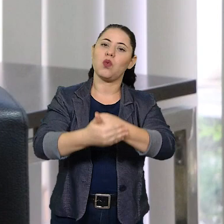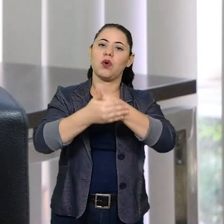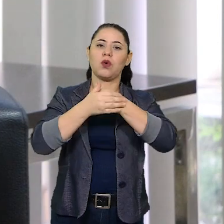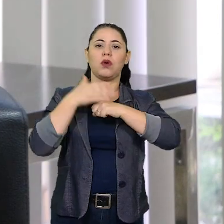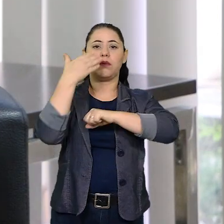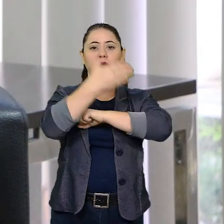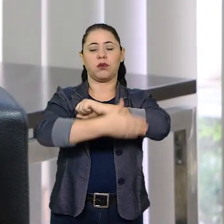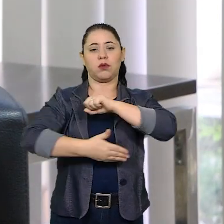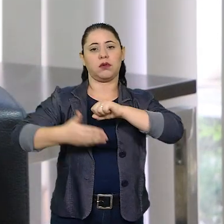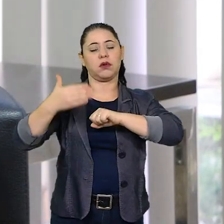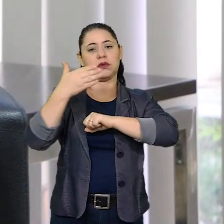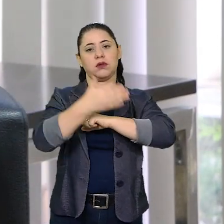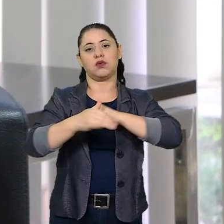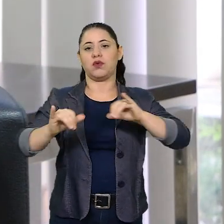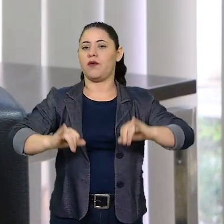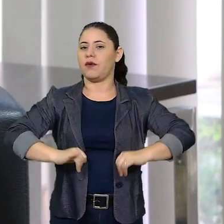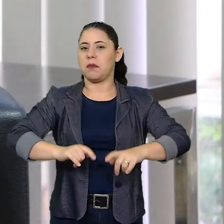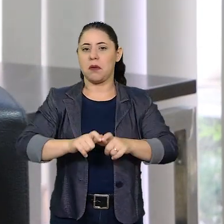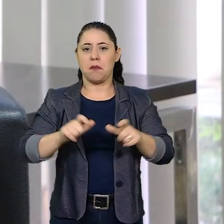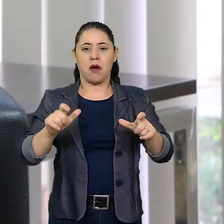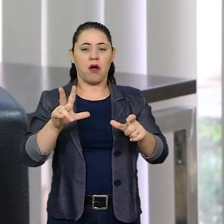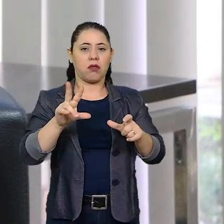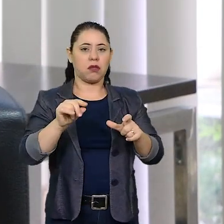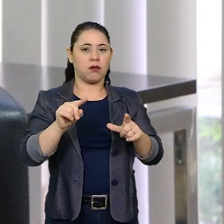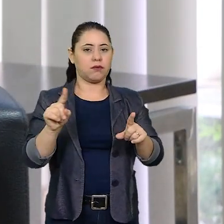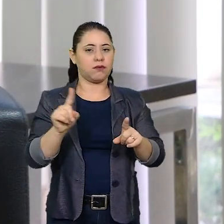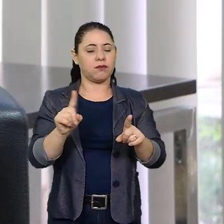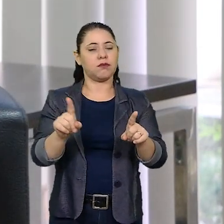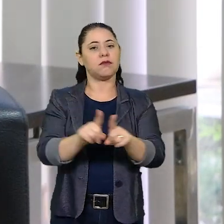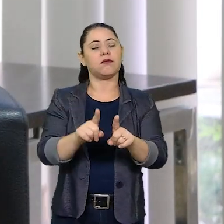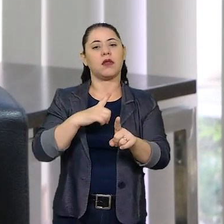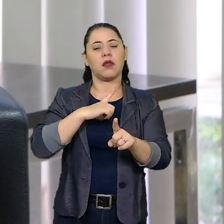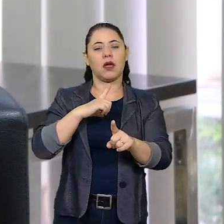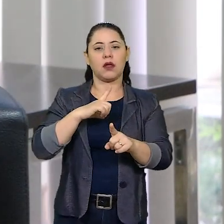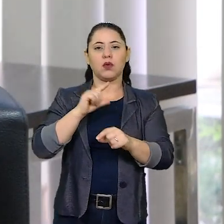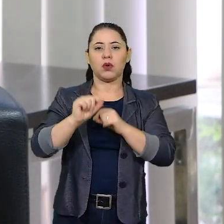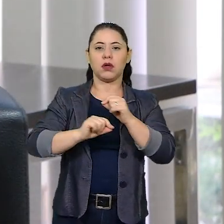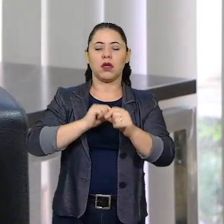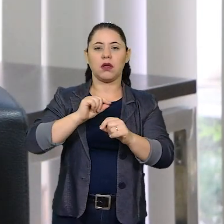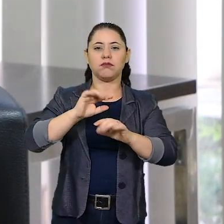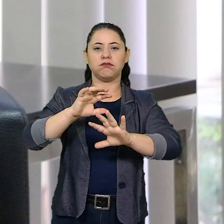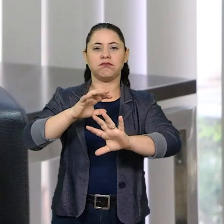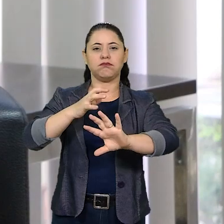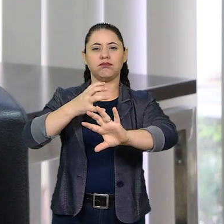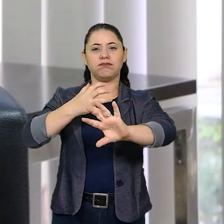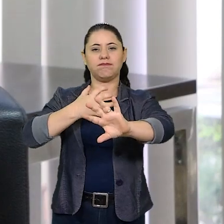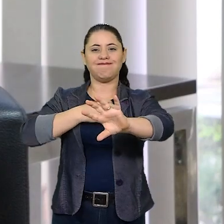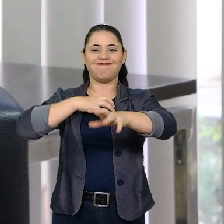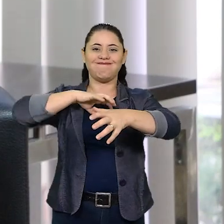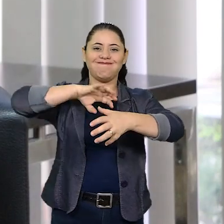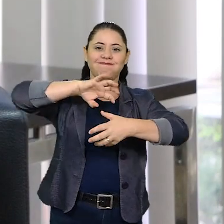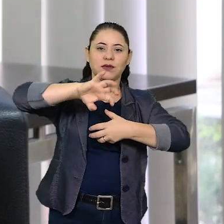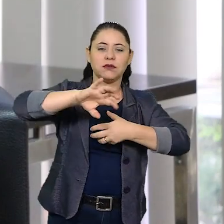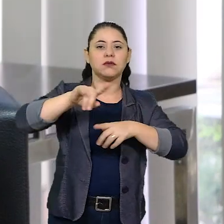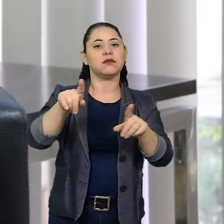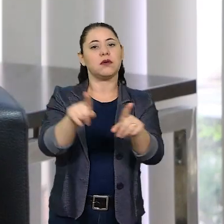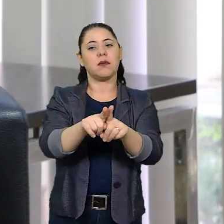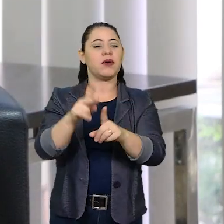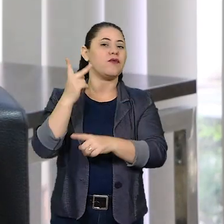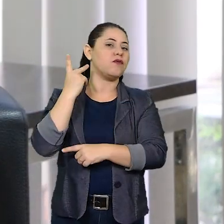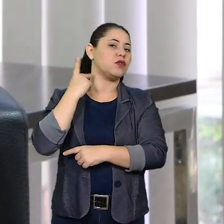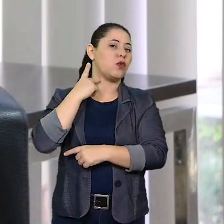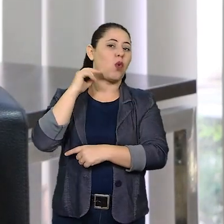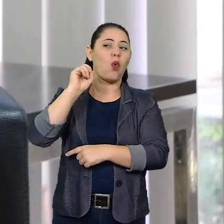o acolhimento, visando a não revitimização, e tendo empatia com a situação